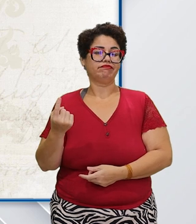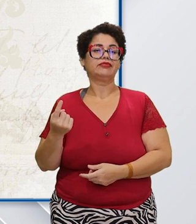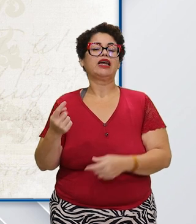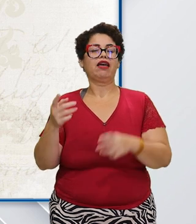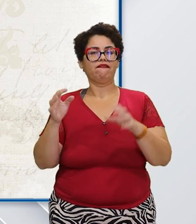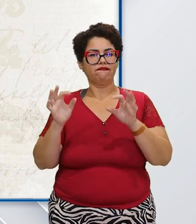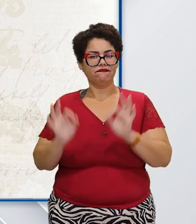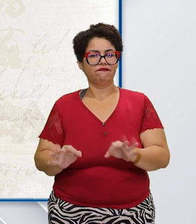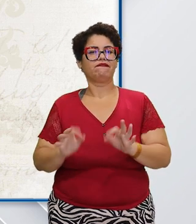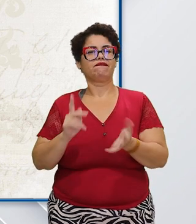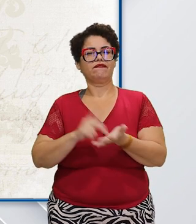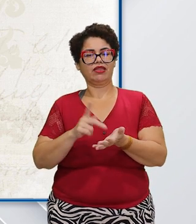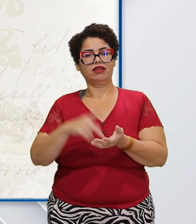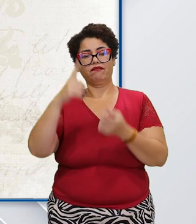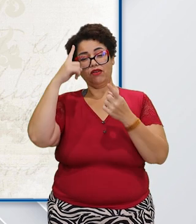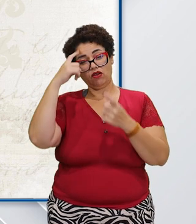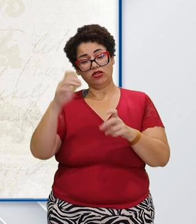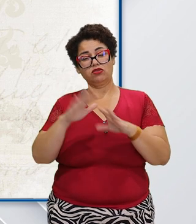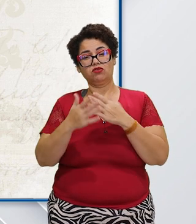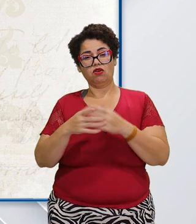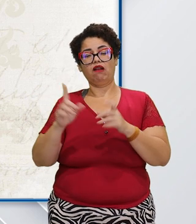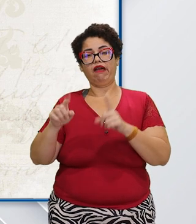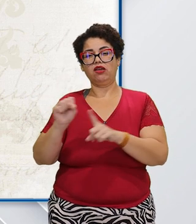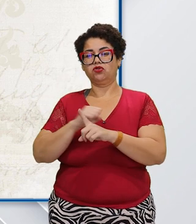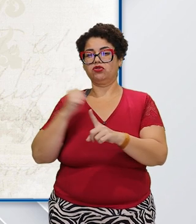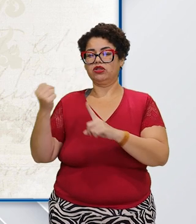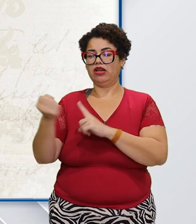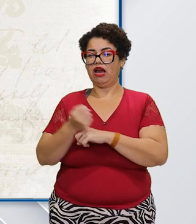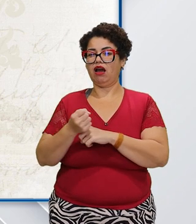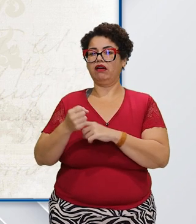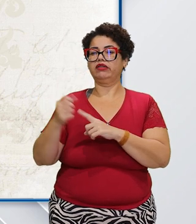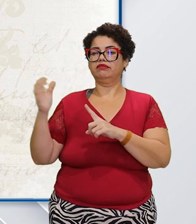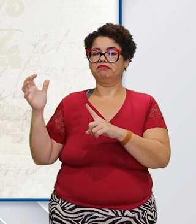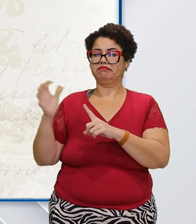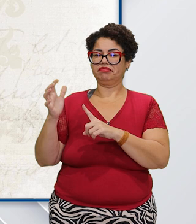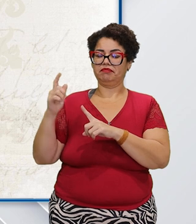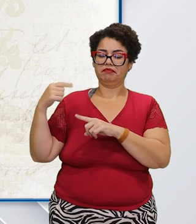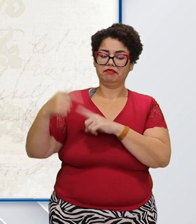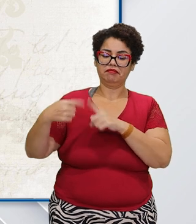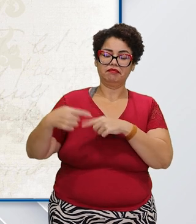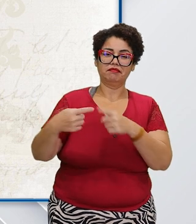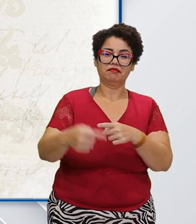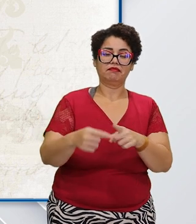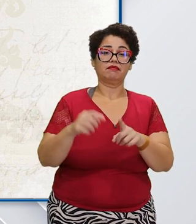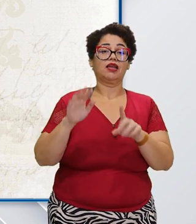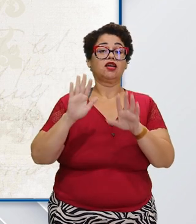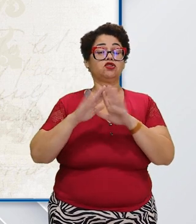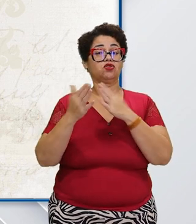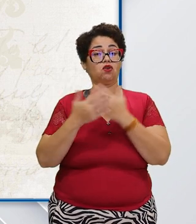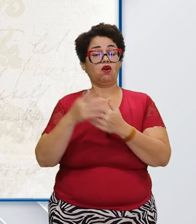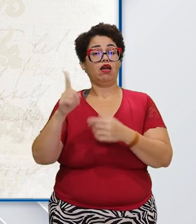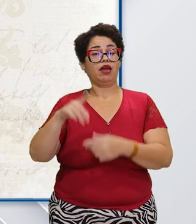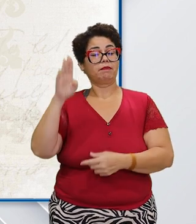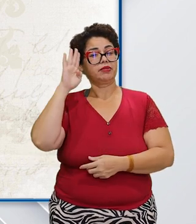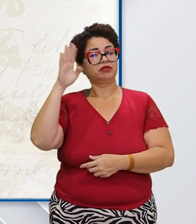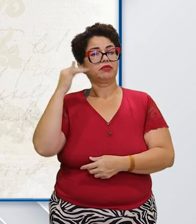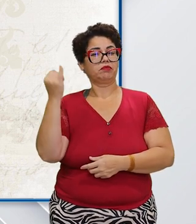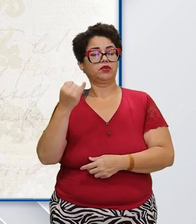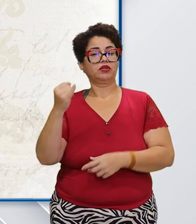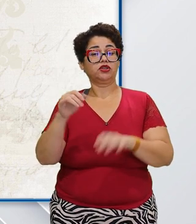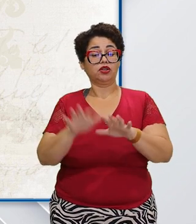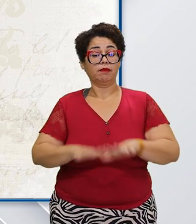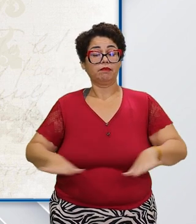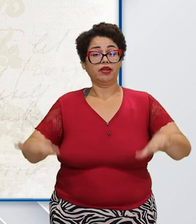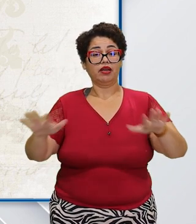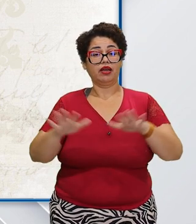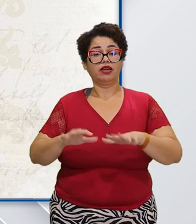embora seja verdade que a violência escolar reflete questões sociais mais amplas as escolas têm um papel crucial na